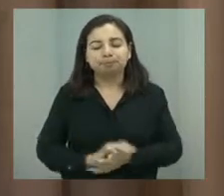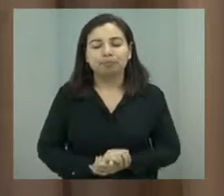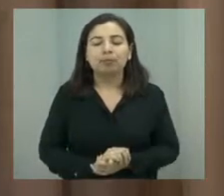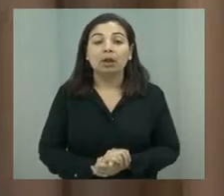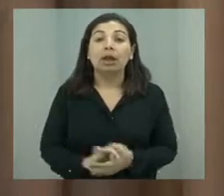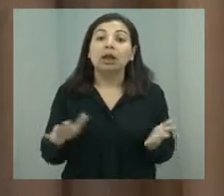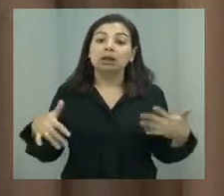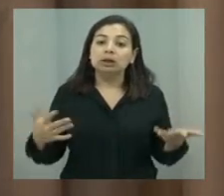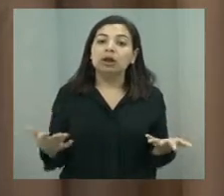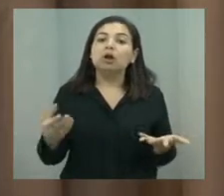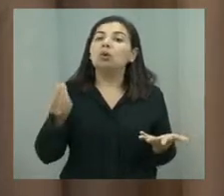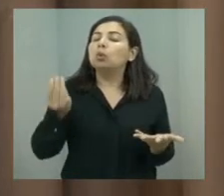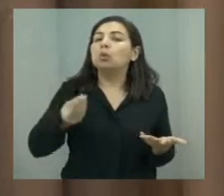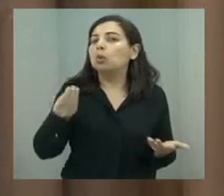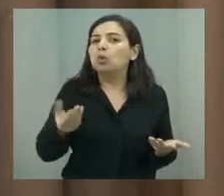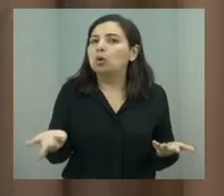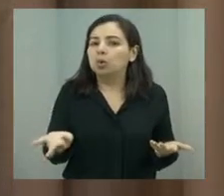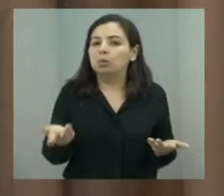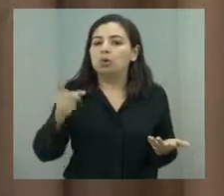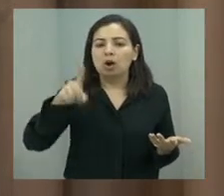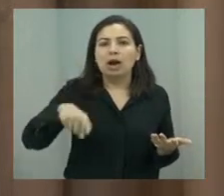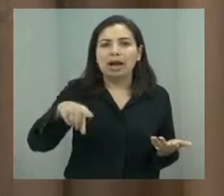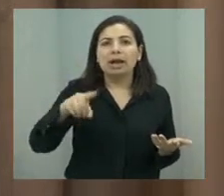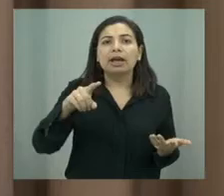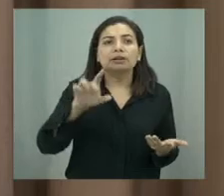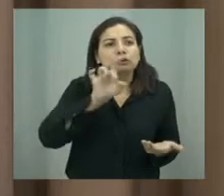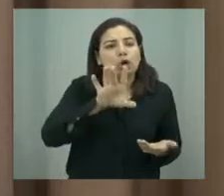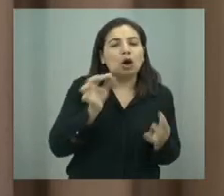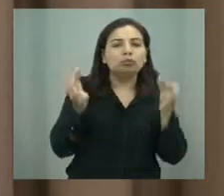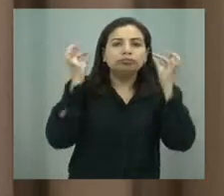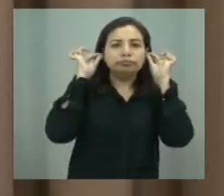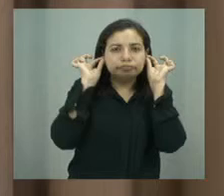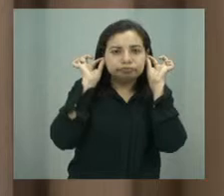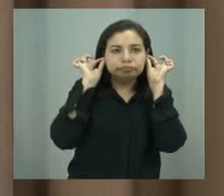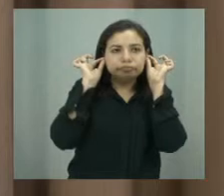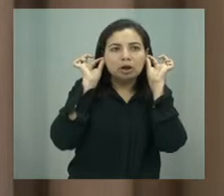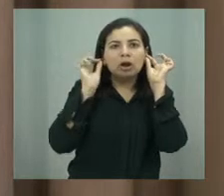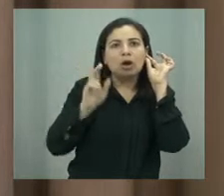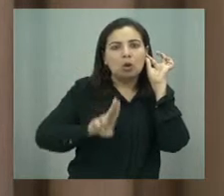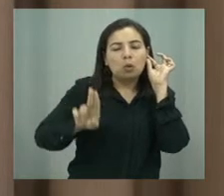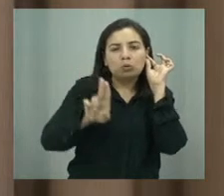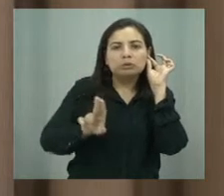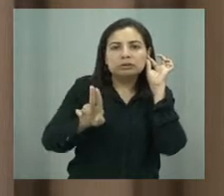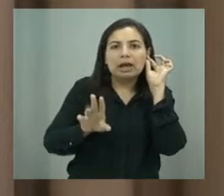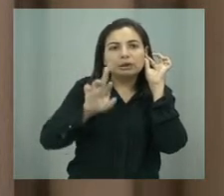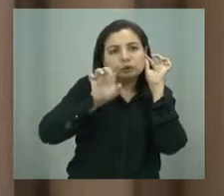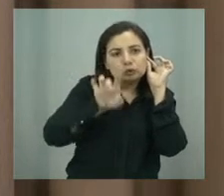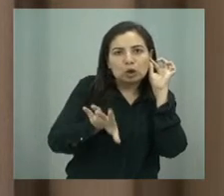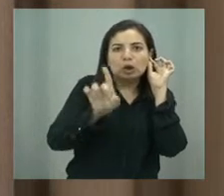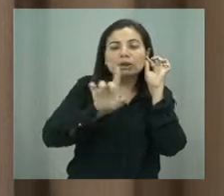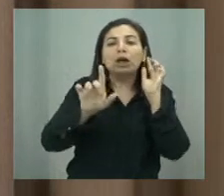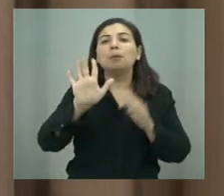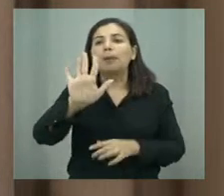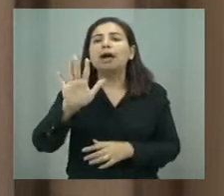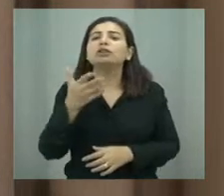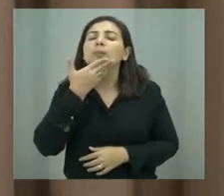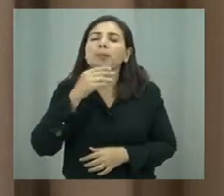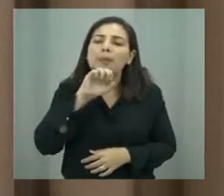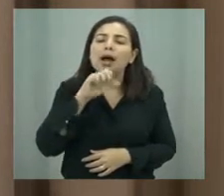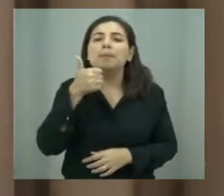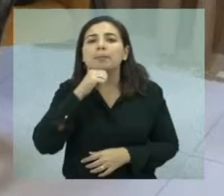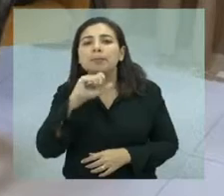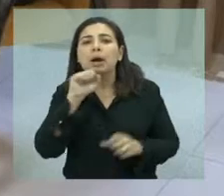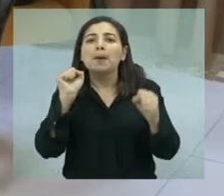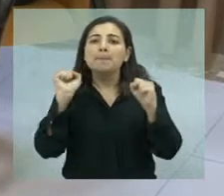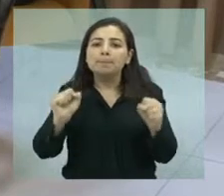prevenir? Não é só não usar o fone de ouvido, né? Mas eu digo de que formas, tanto os pais podem ajudar